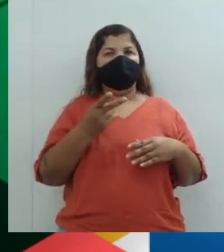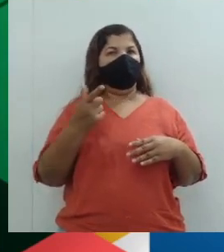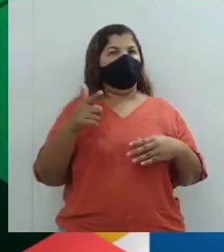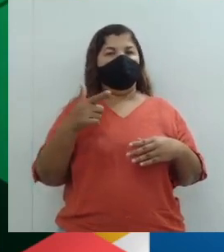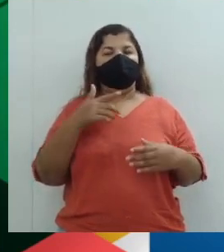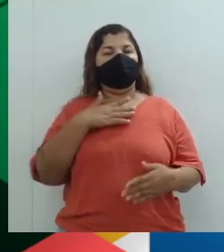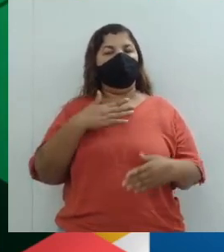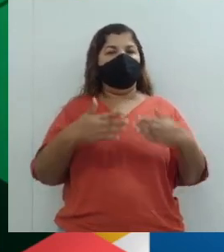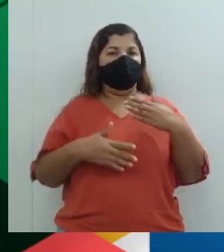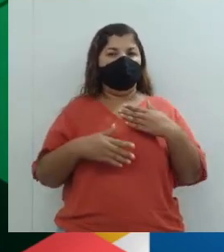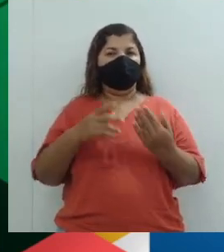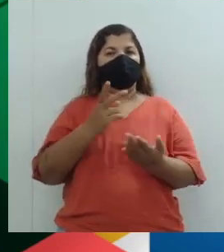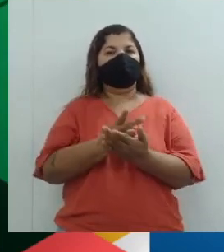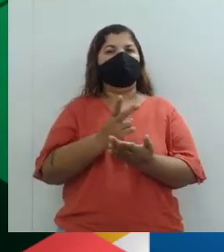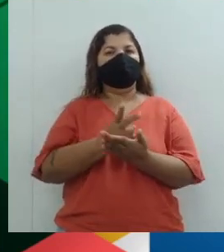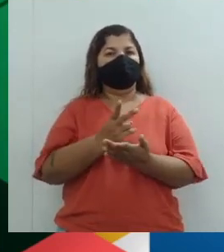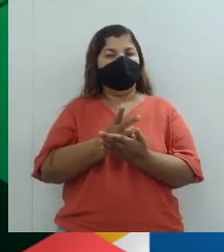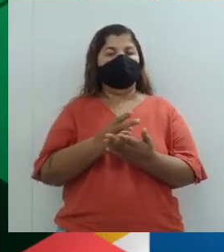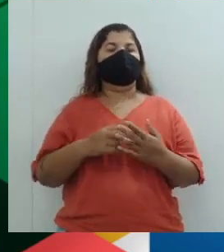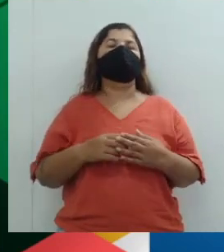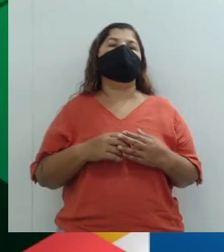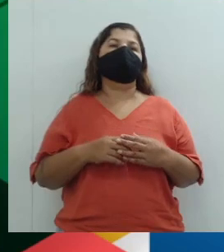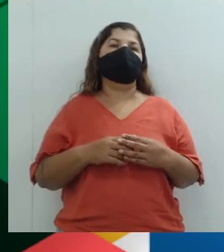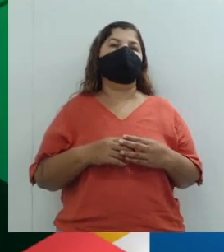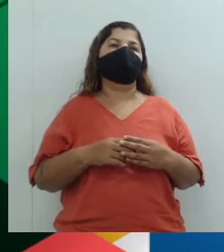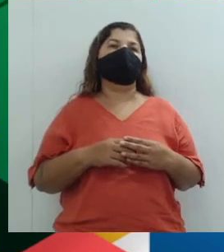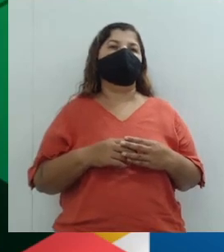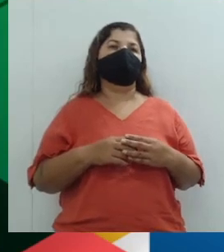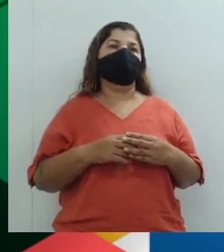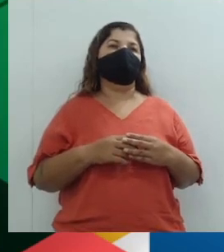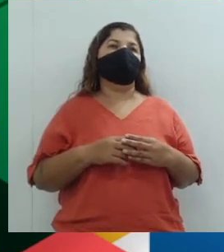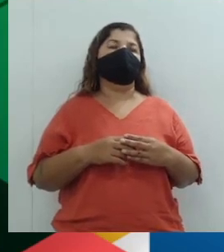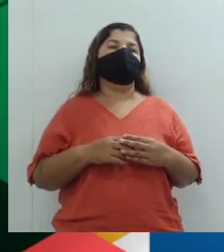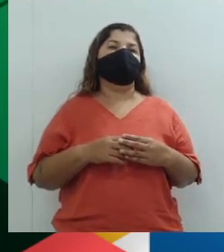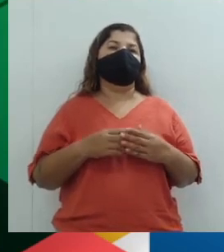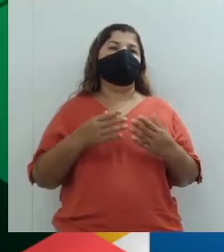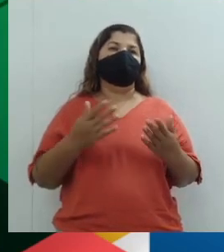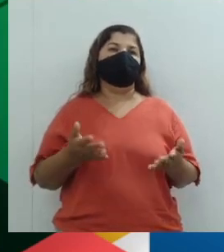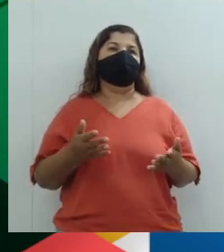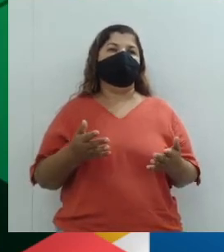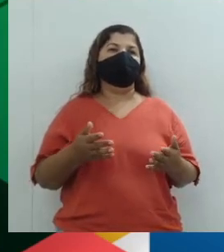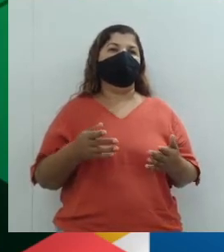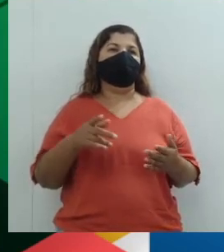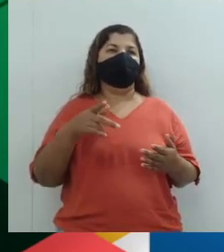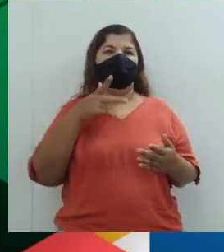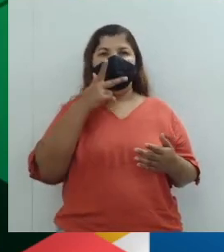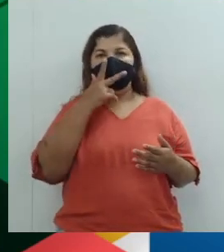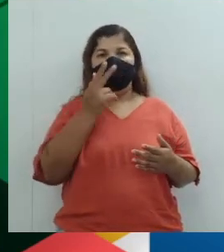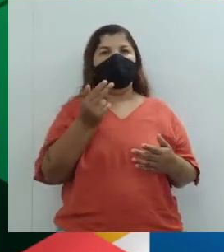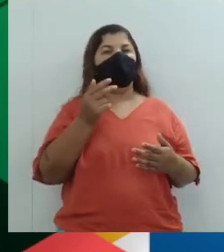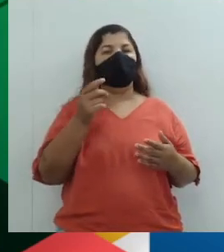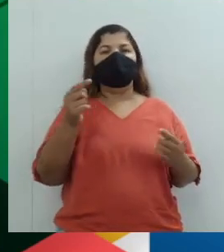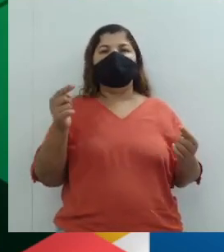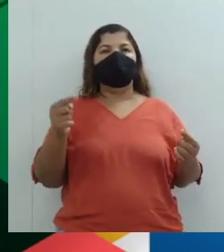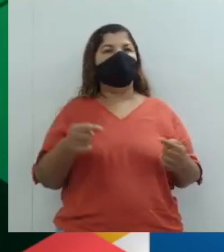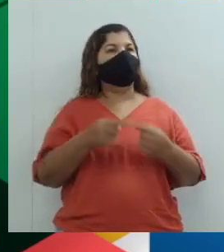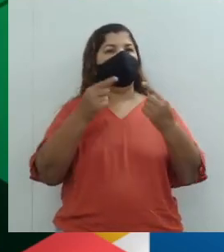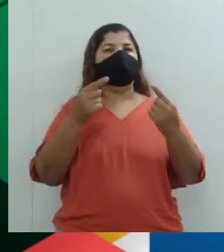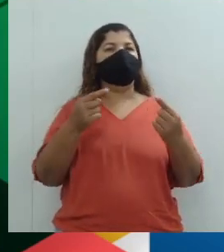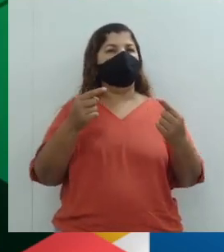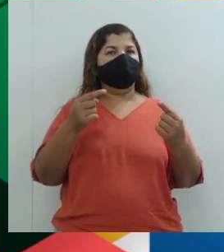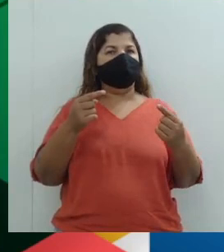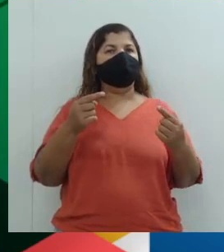corpo, é importante isso. Outra observação, né? O par aparece instantaneamente, é aquilo que eu já tinha falado